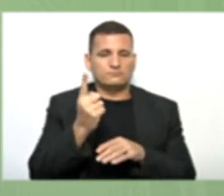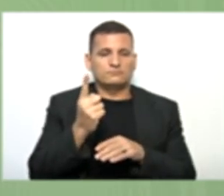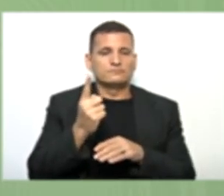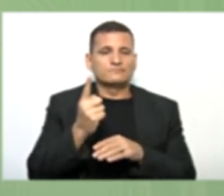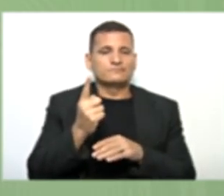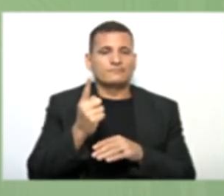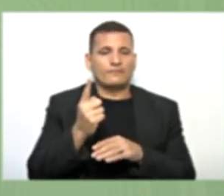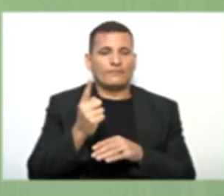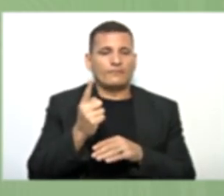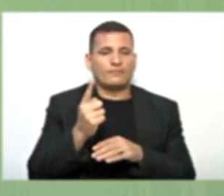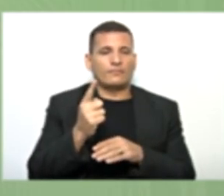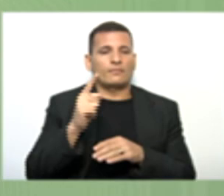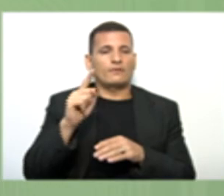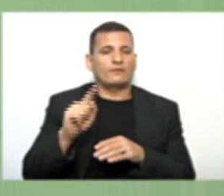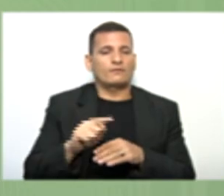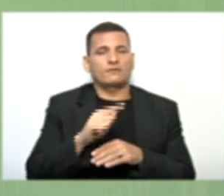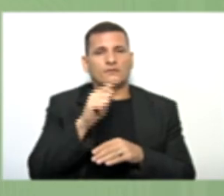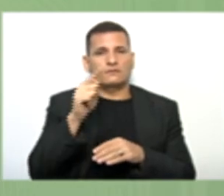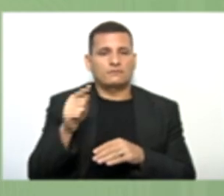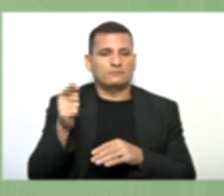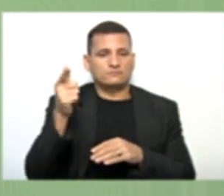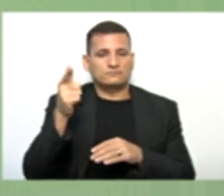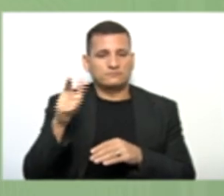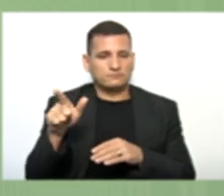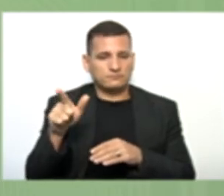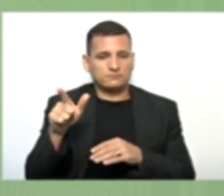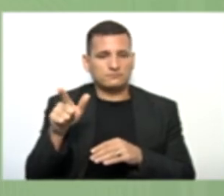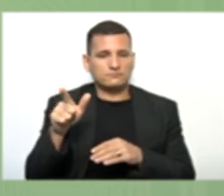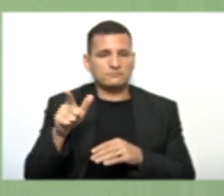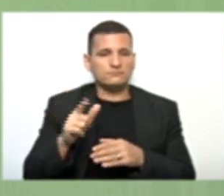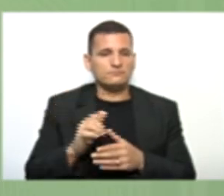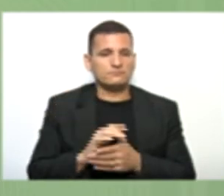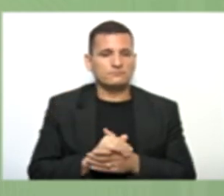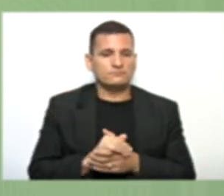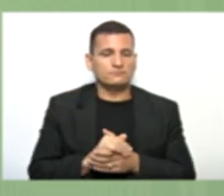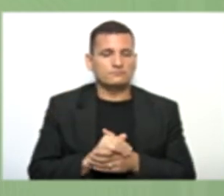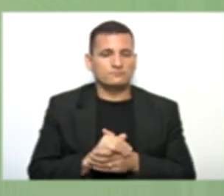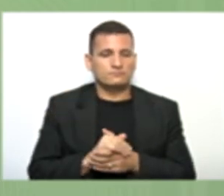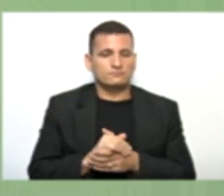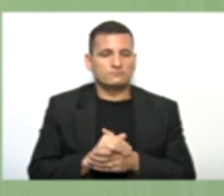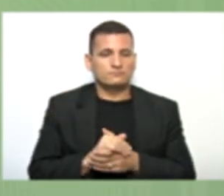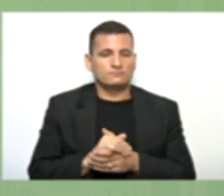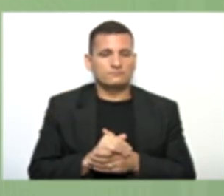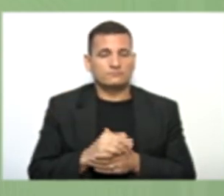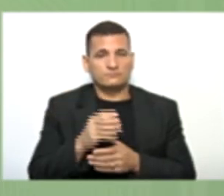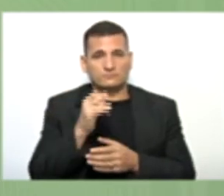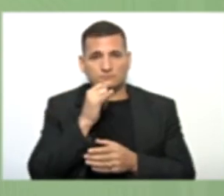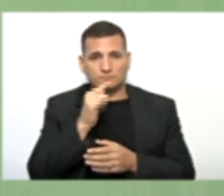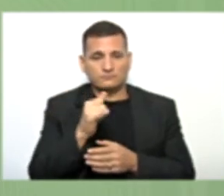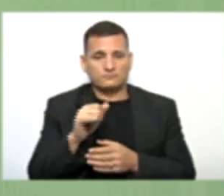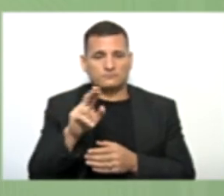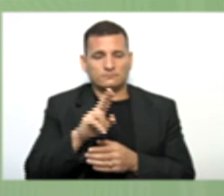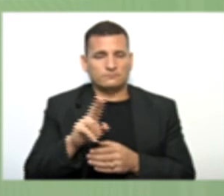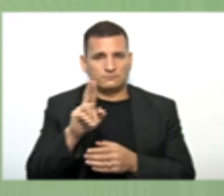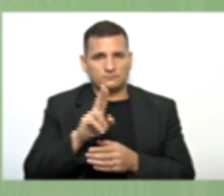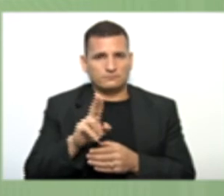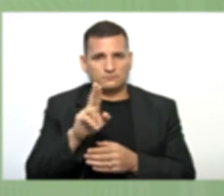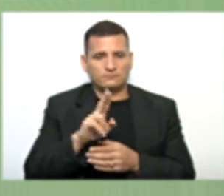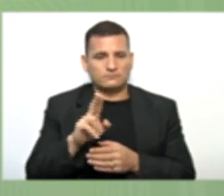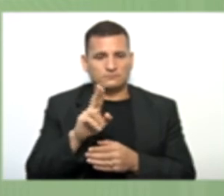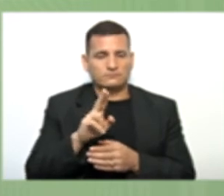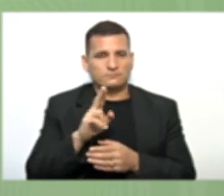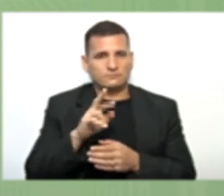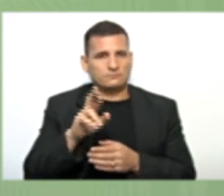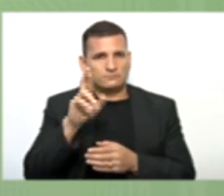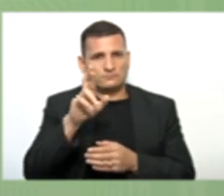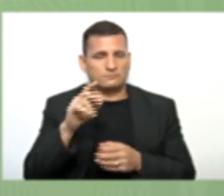para esse outro procedimento aqui, ó. Vamos voltar aqui no slide, beleza, olha aqui. Se o usuário decidir